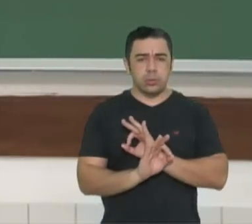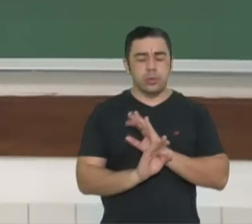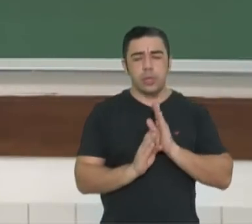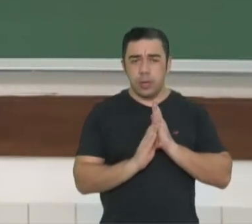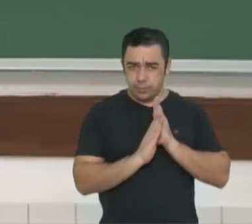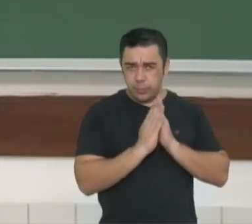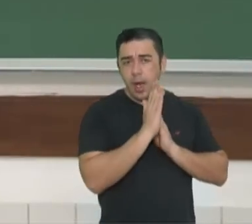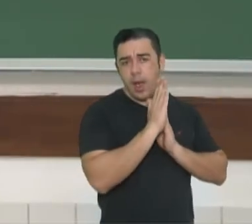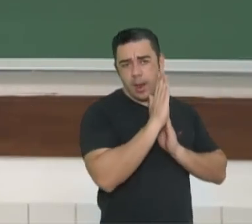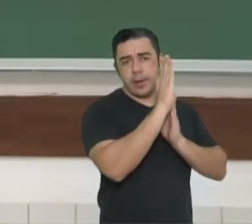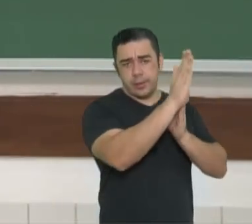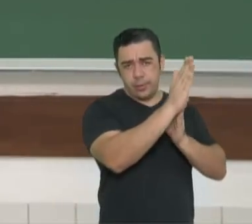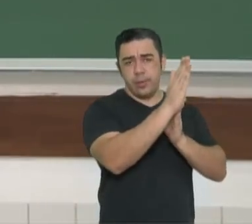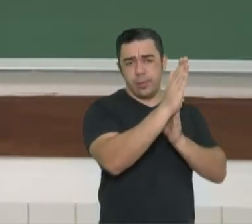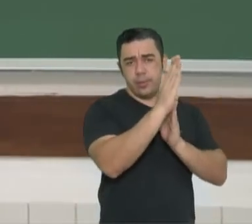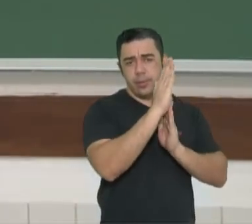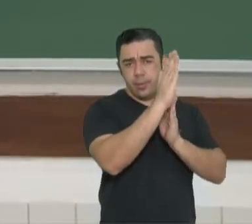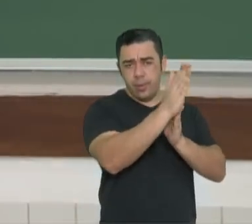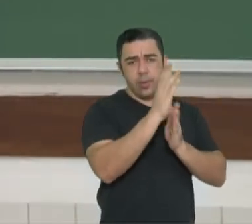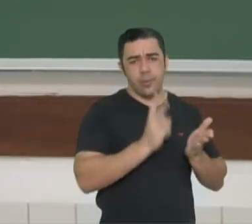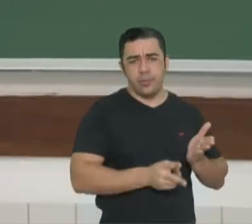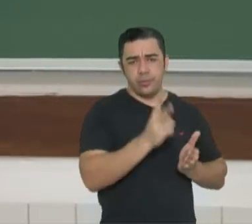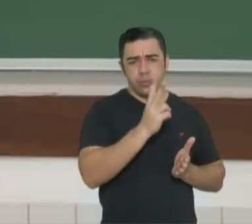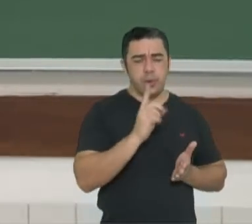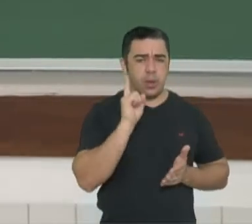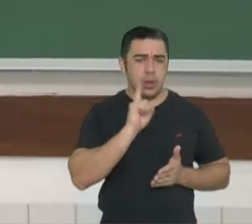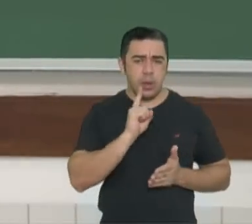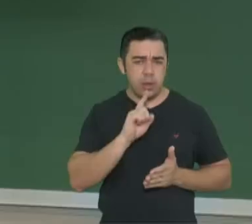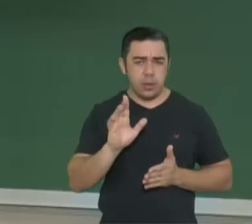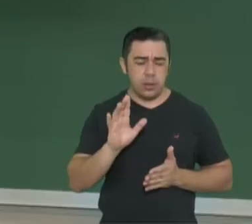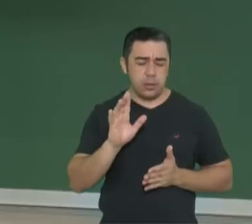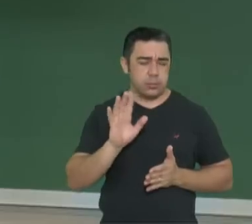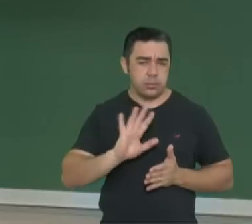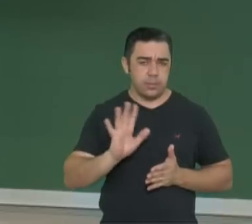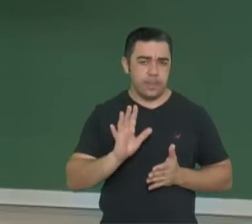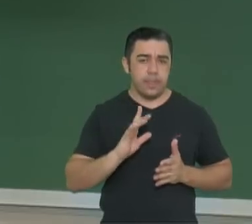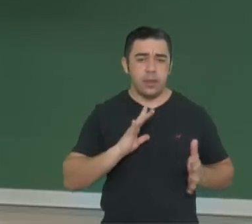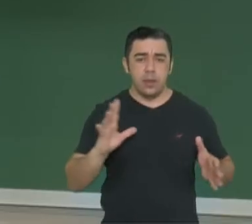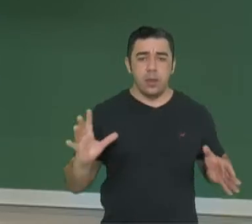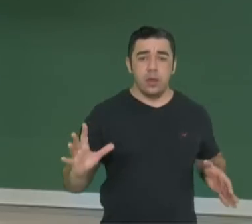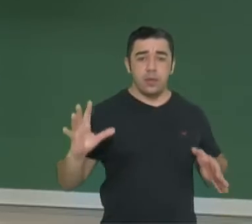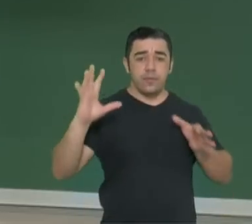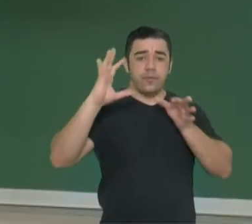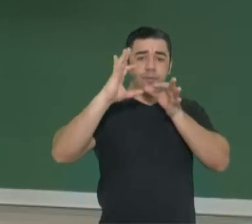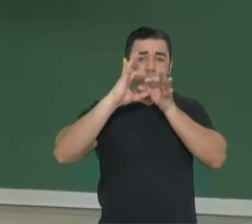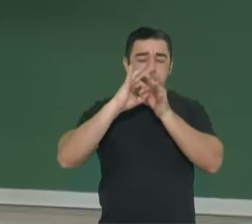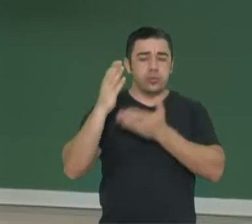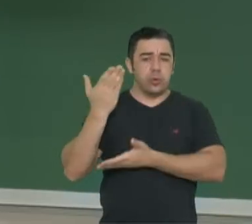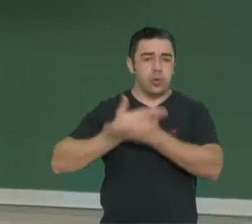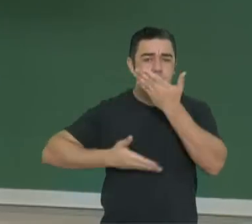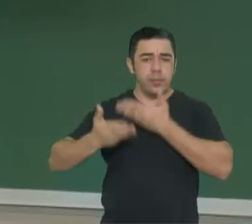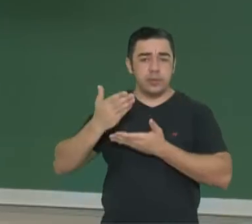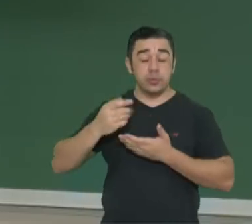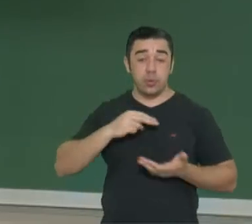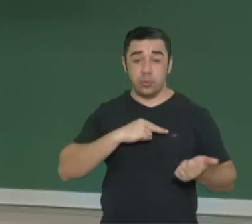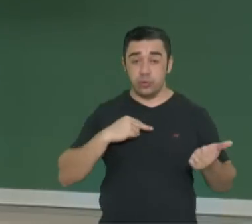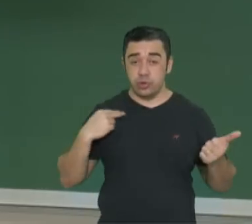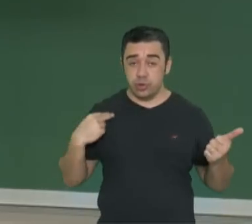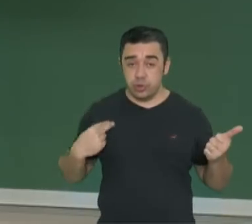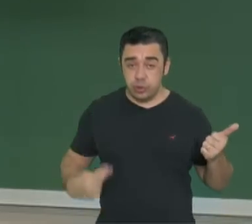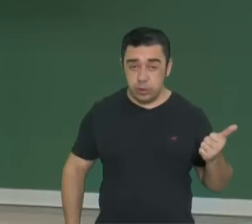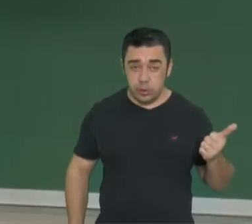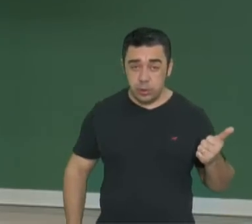os Estados Unidos, se negou a isso, e ainda reatou relações comerciais com a China e a